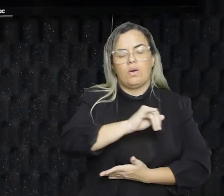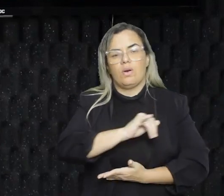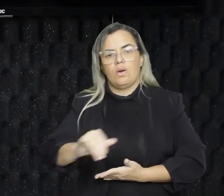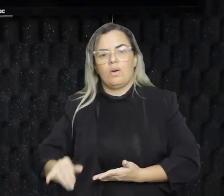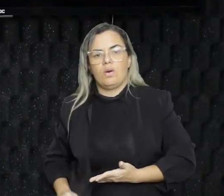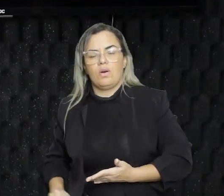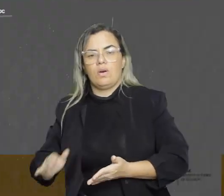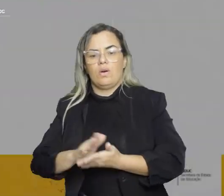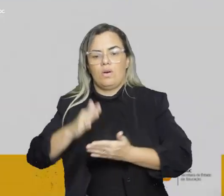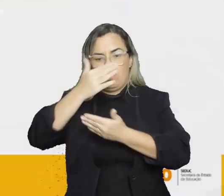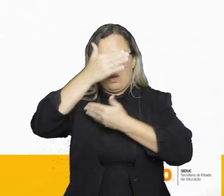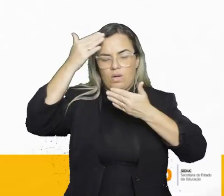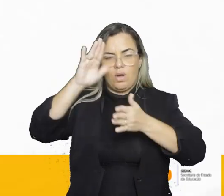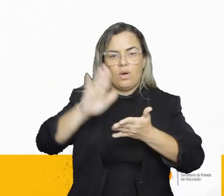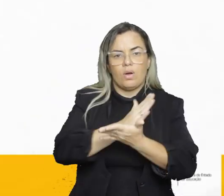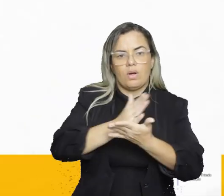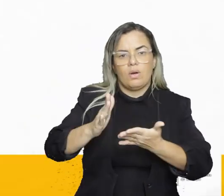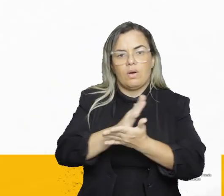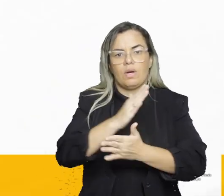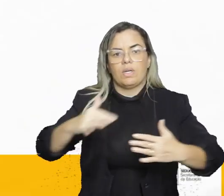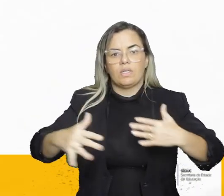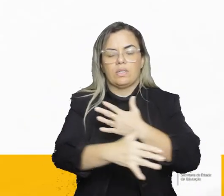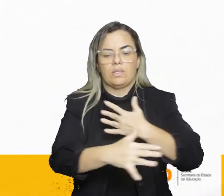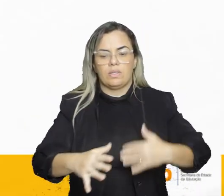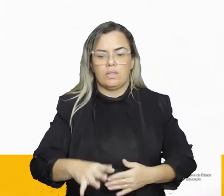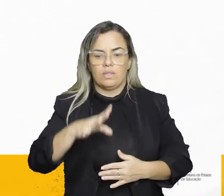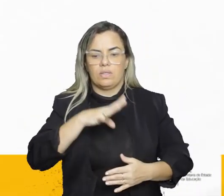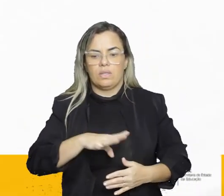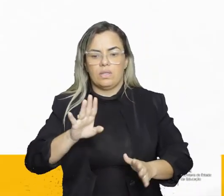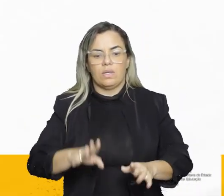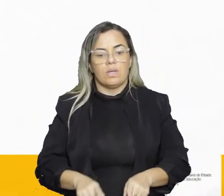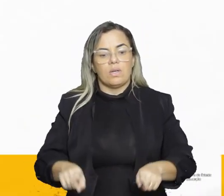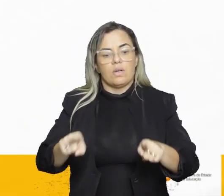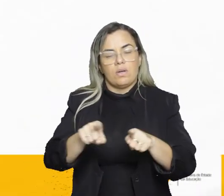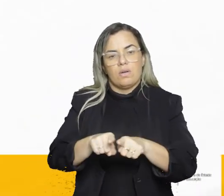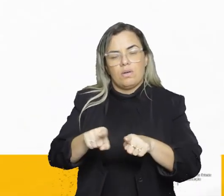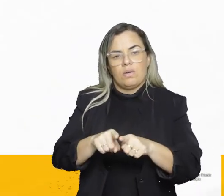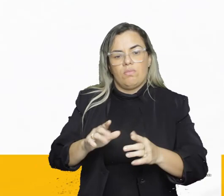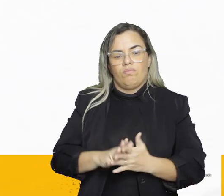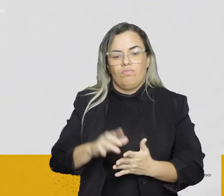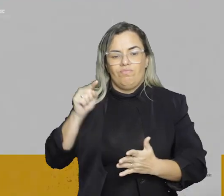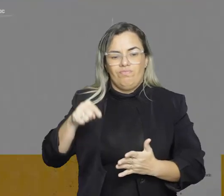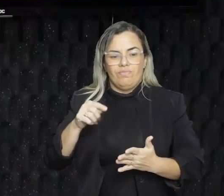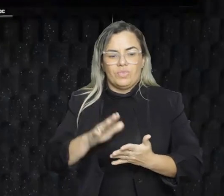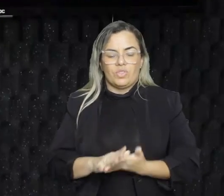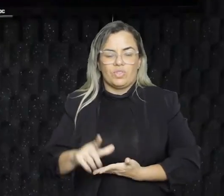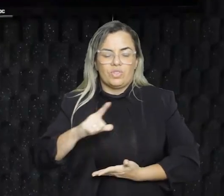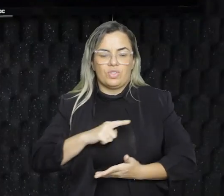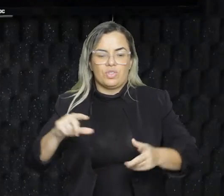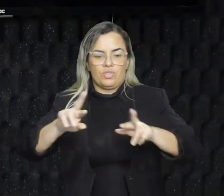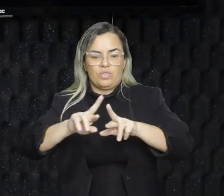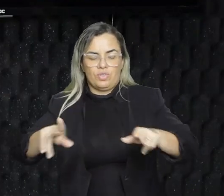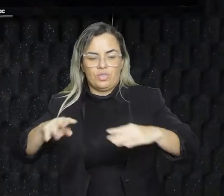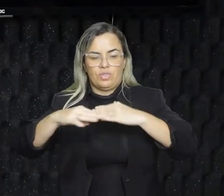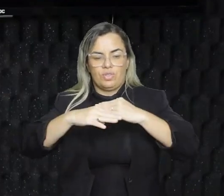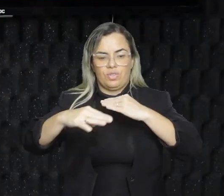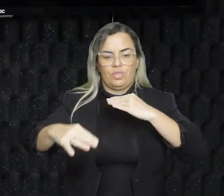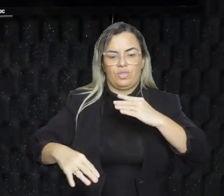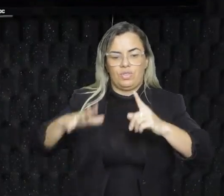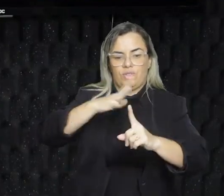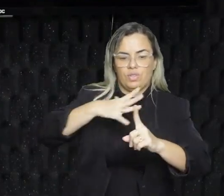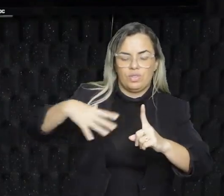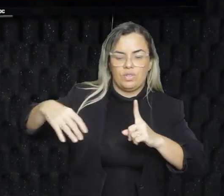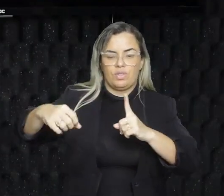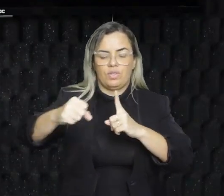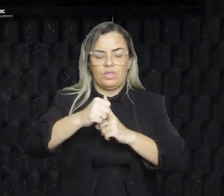algumas cidades portuguesas, porém reproduzia distinções sociais, as diferenças típicas do ancien